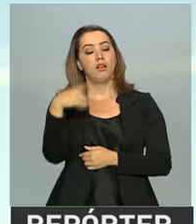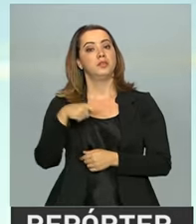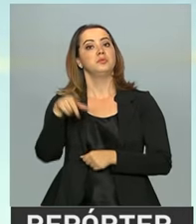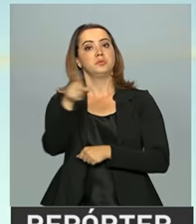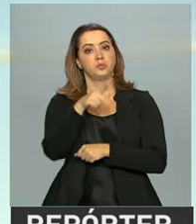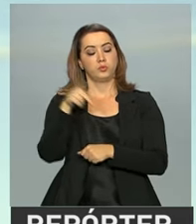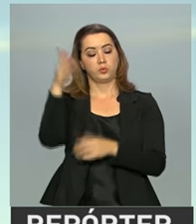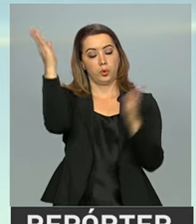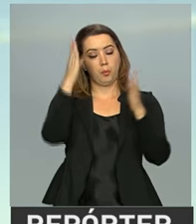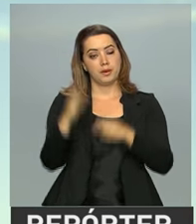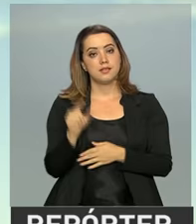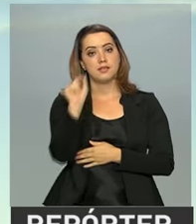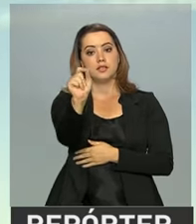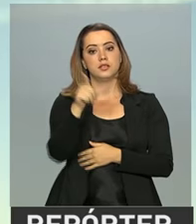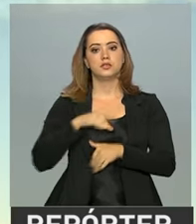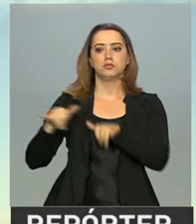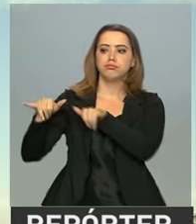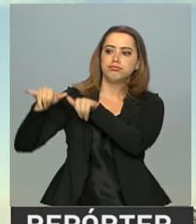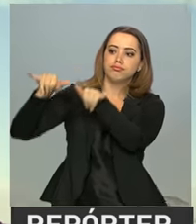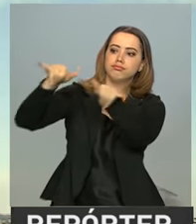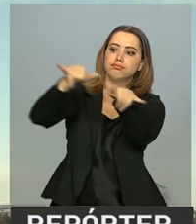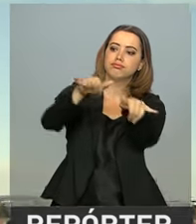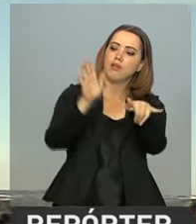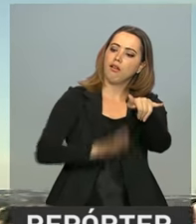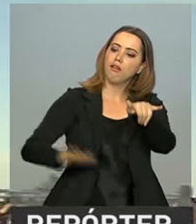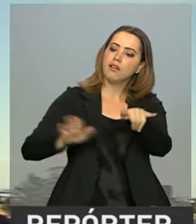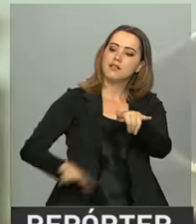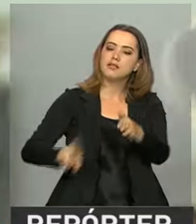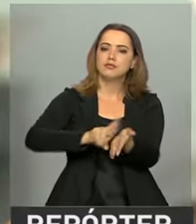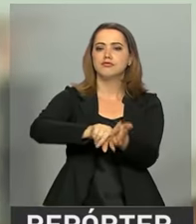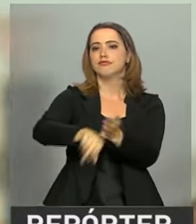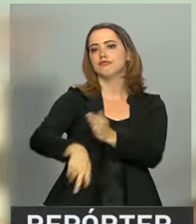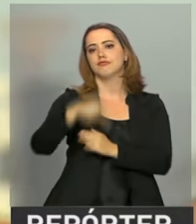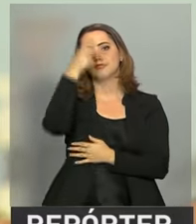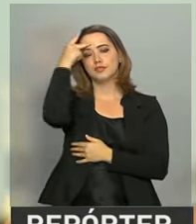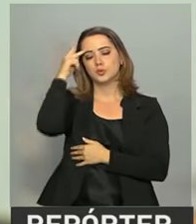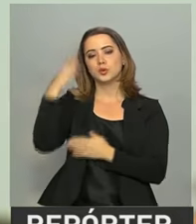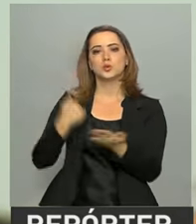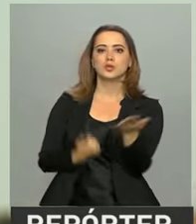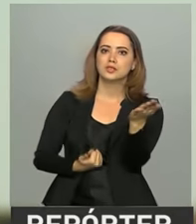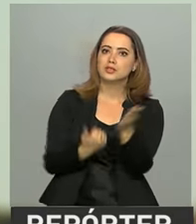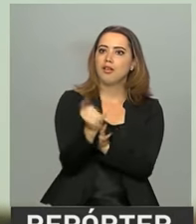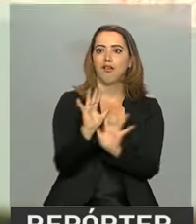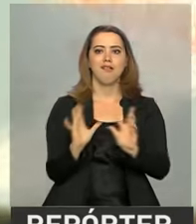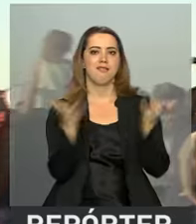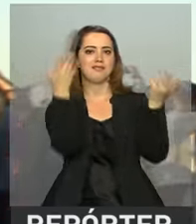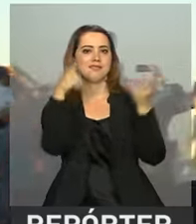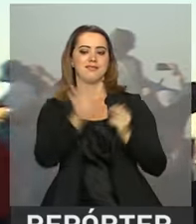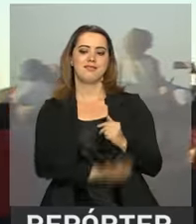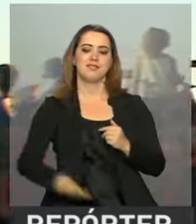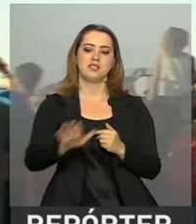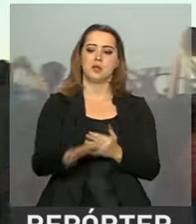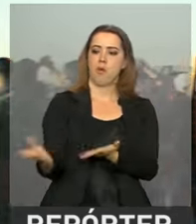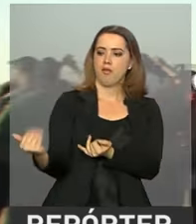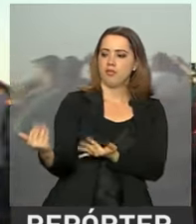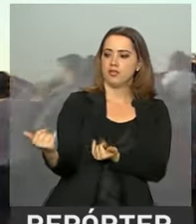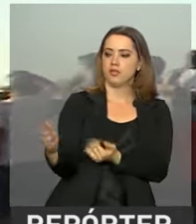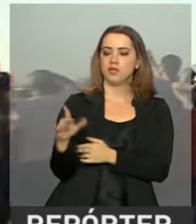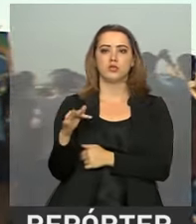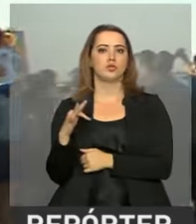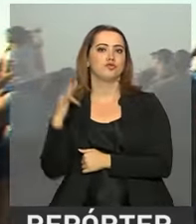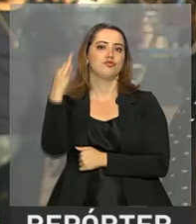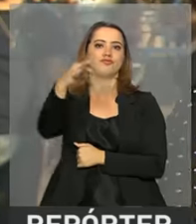Brasil. A esquadrilha esteve presente na infância de muitos brasileiros e continua fazendo sucesso entre os pequenos e os jovens